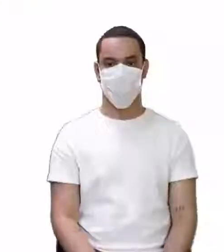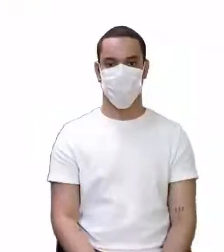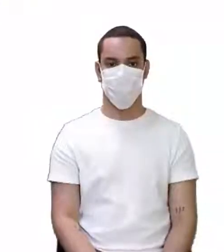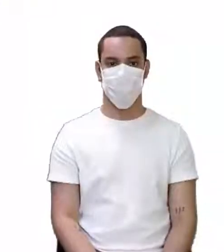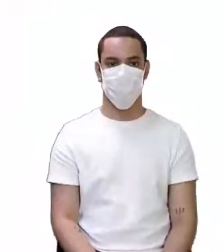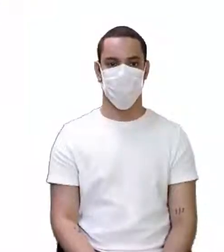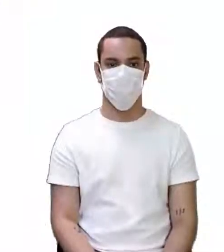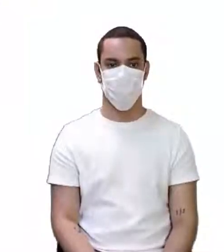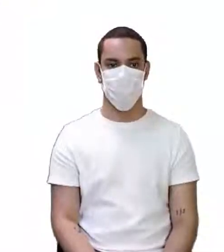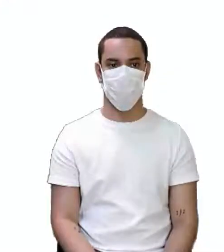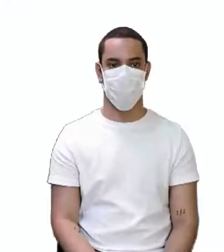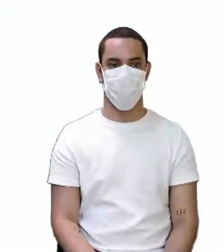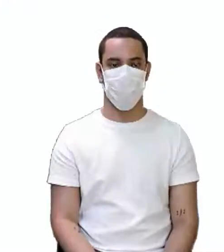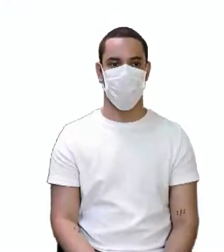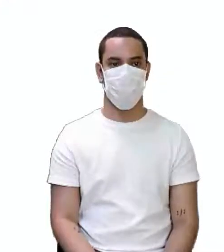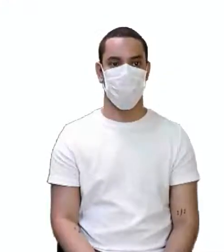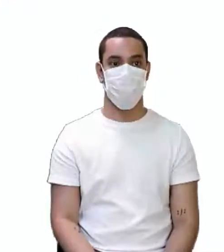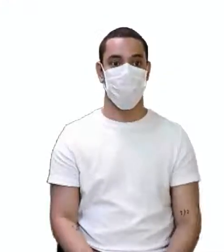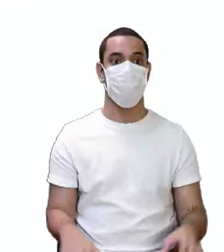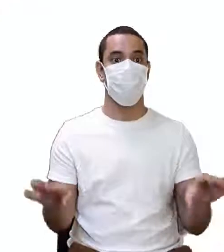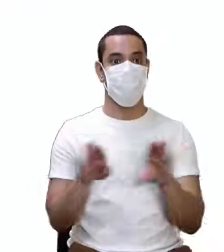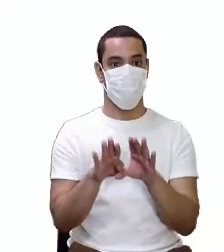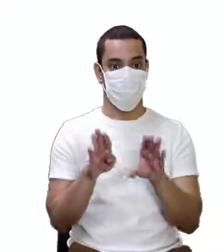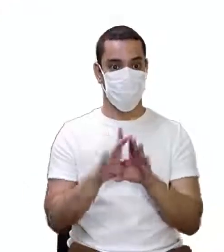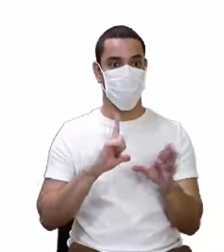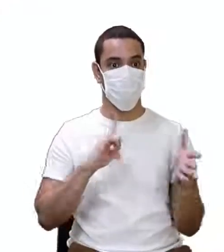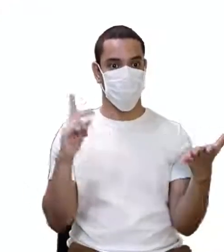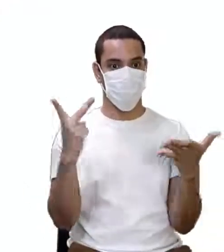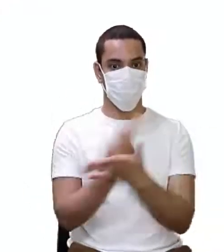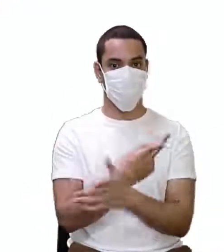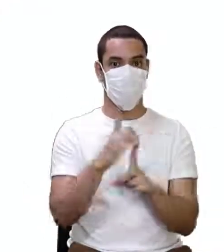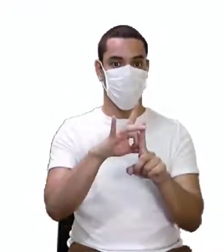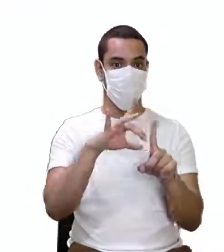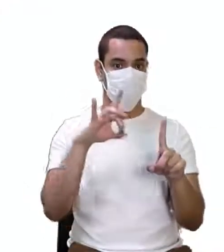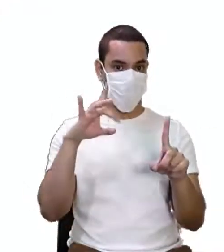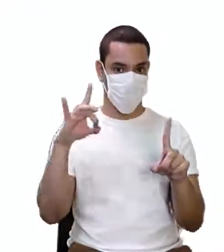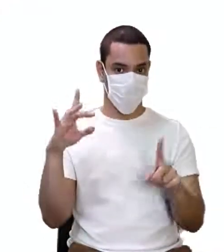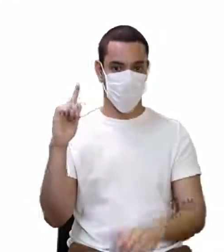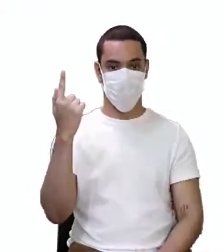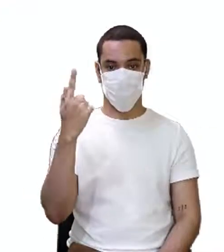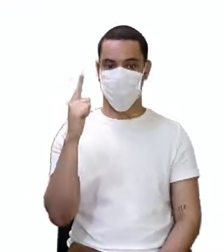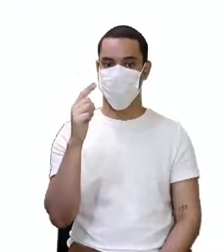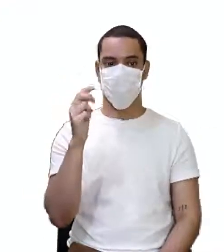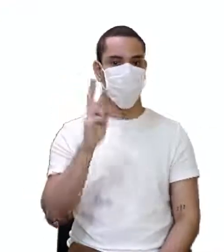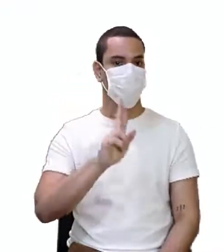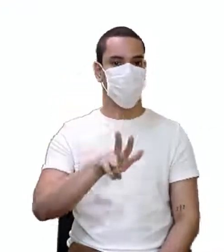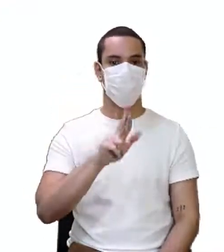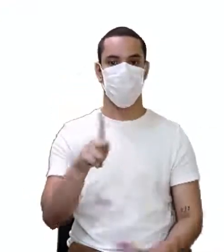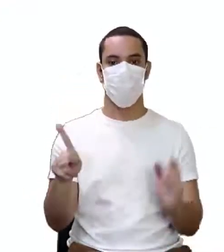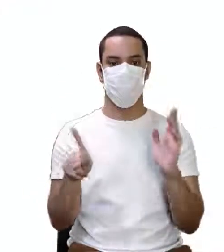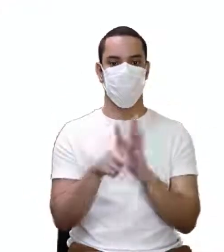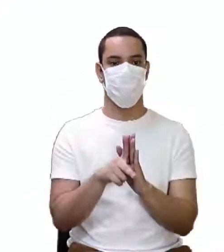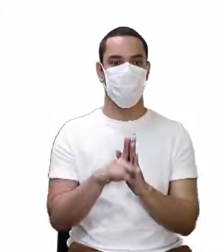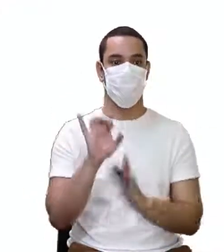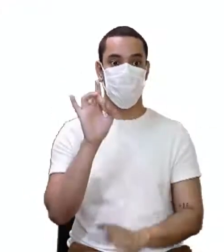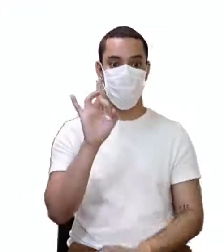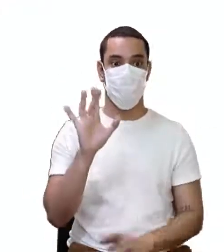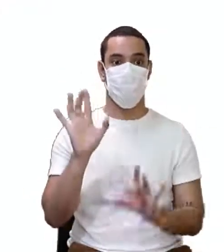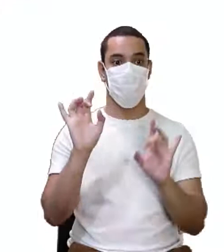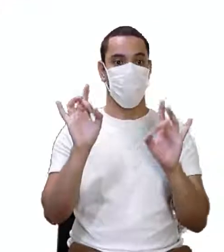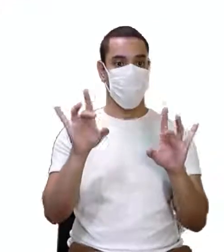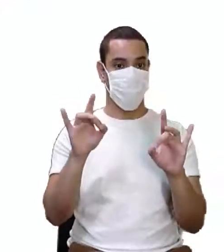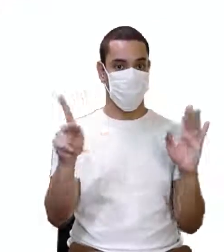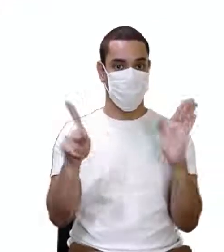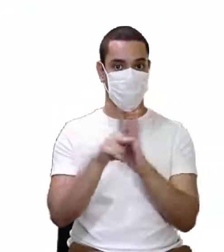lá. Aí. Apesar destes fatos, o isolamento geográfico não é condição suficiente para a